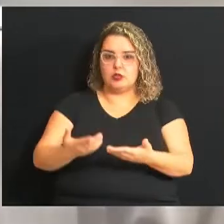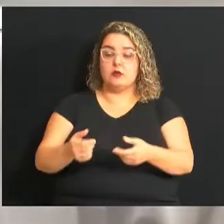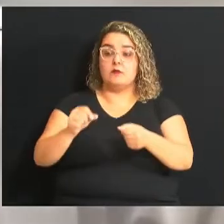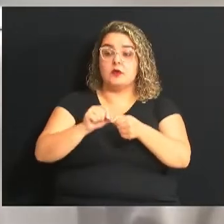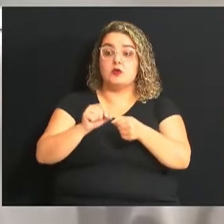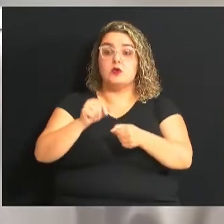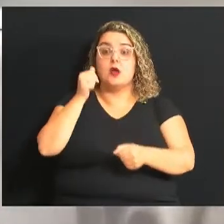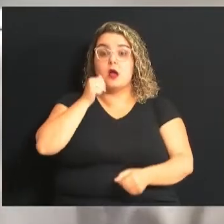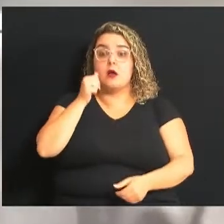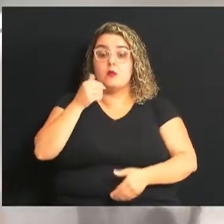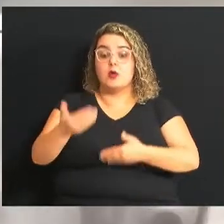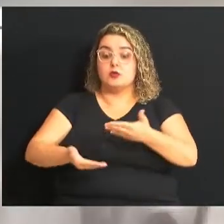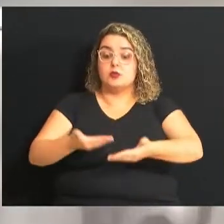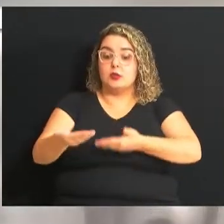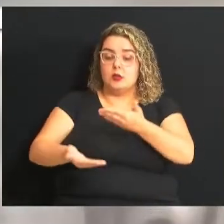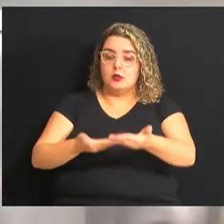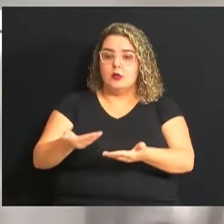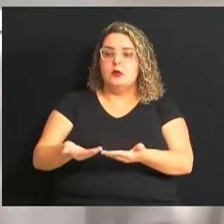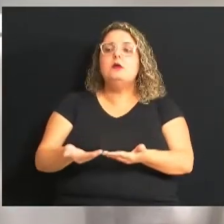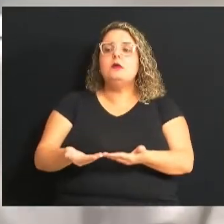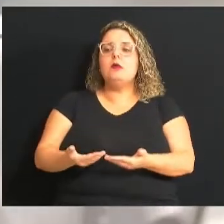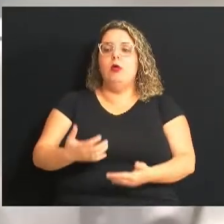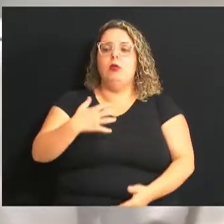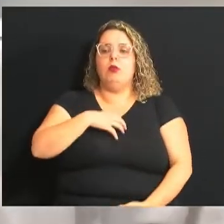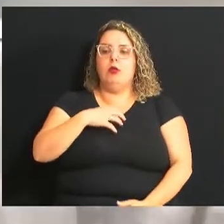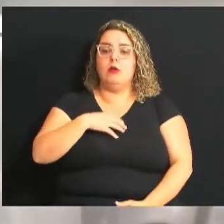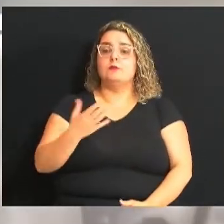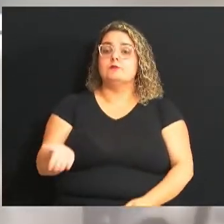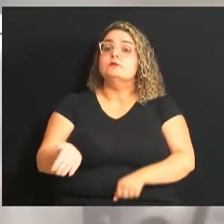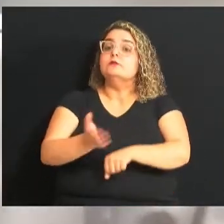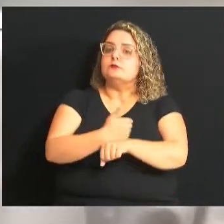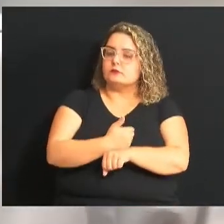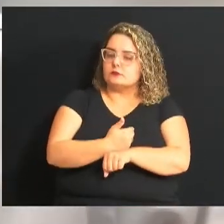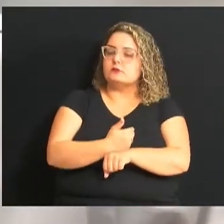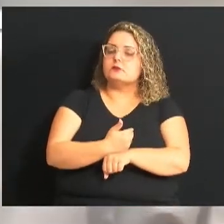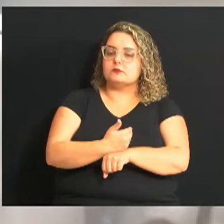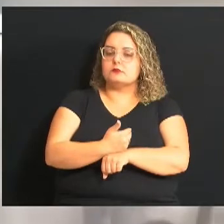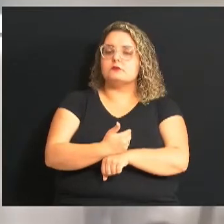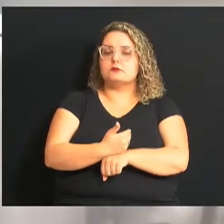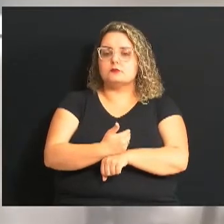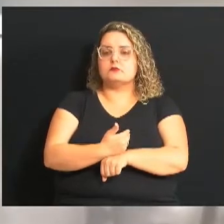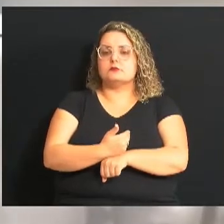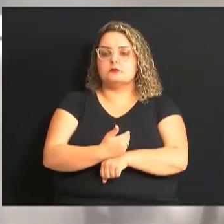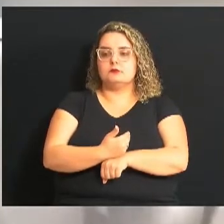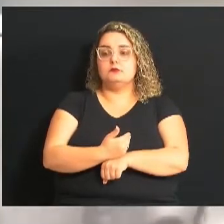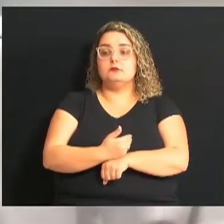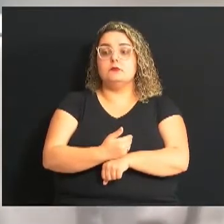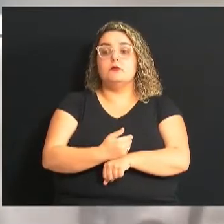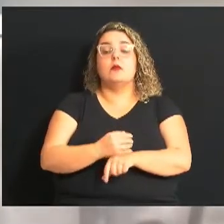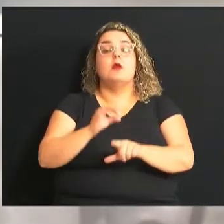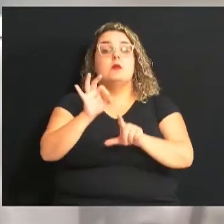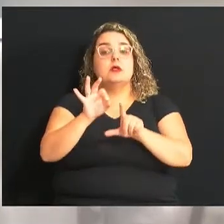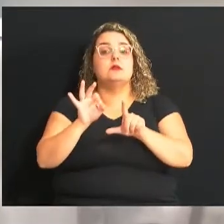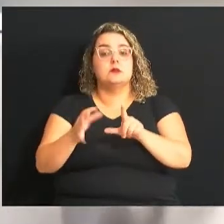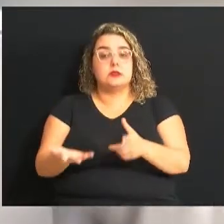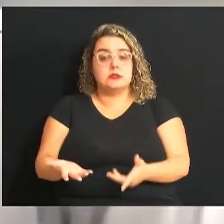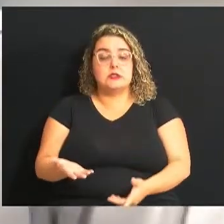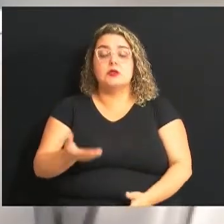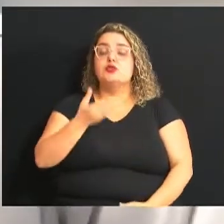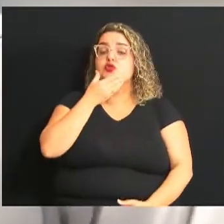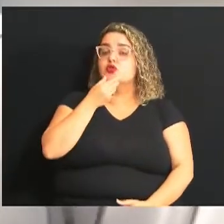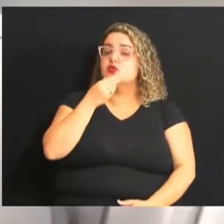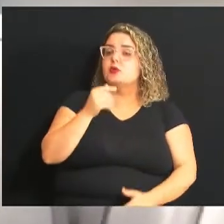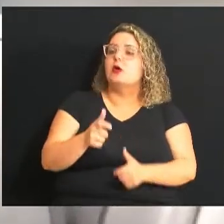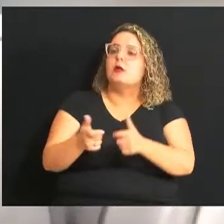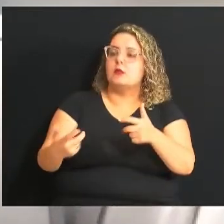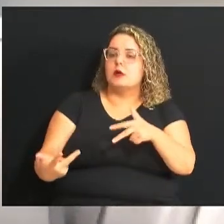procure o tratamento de uma forma muito mais precoce. Mas a incidência de cirurgias em homens está aumentando. Os homens